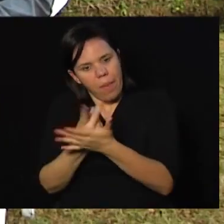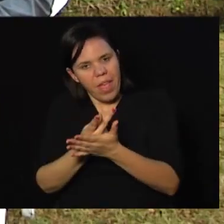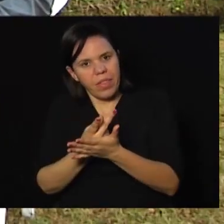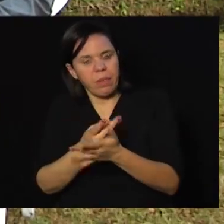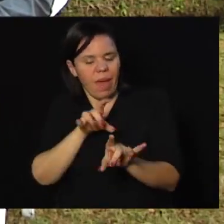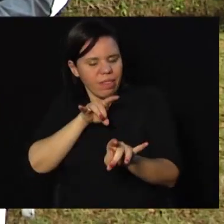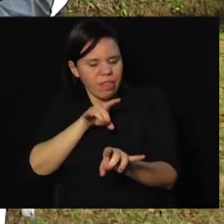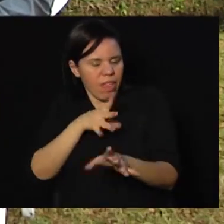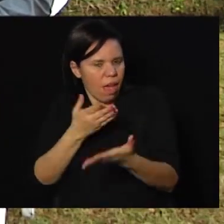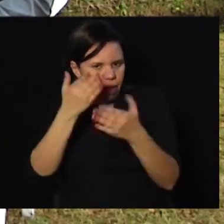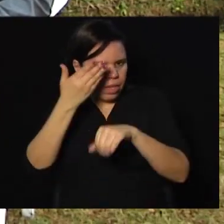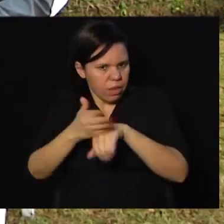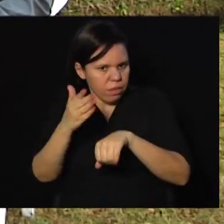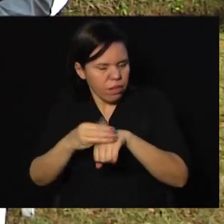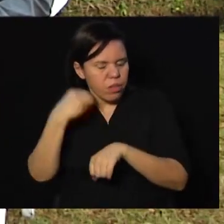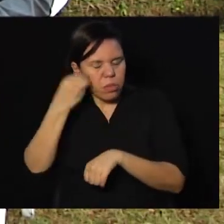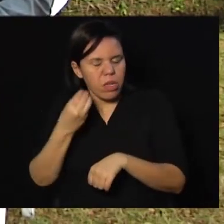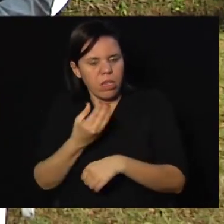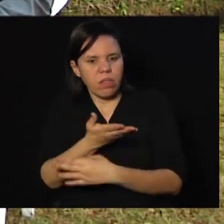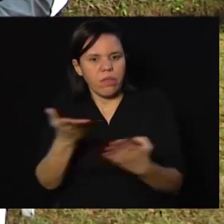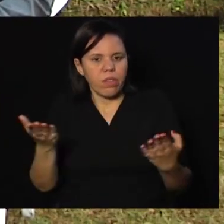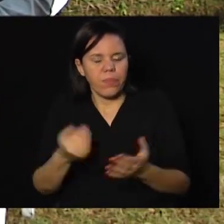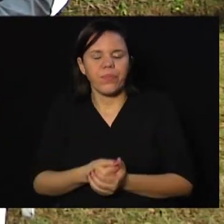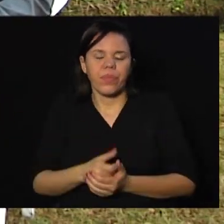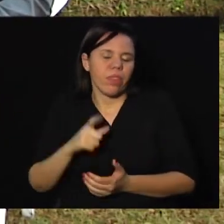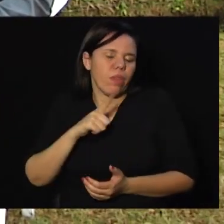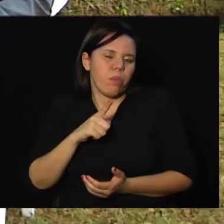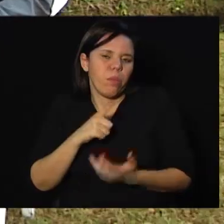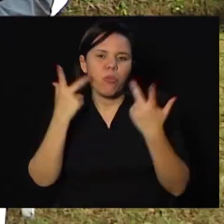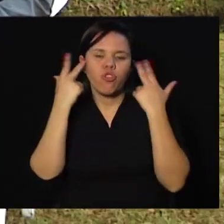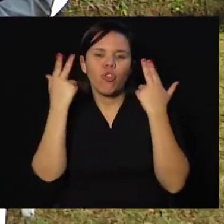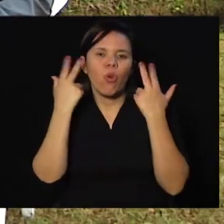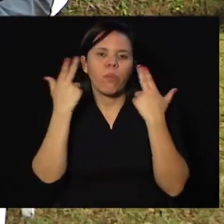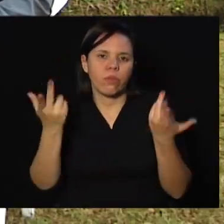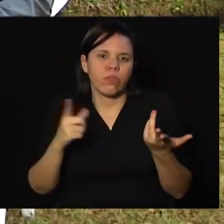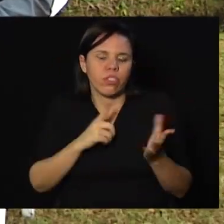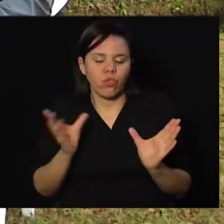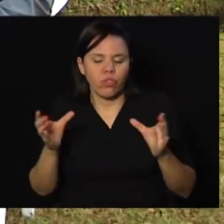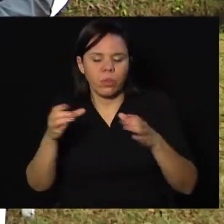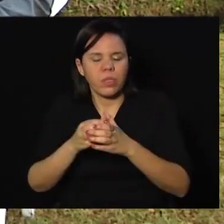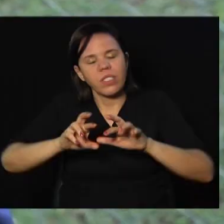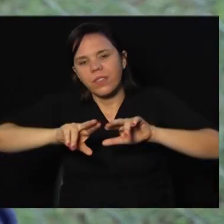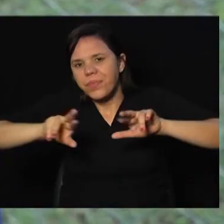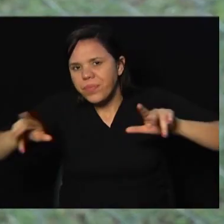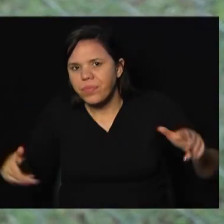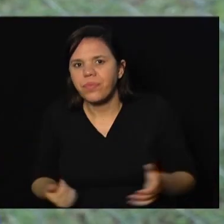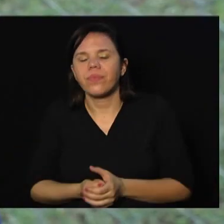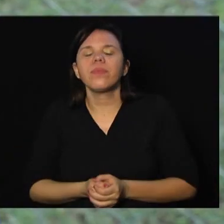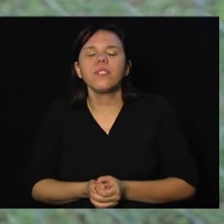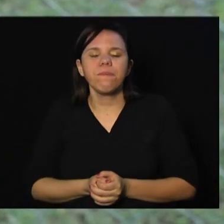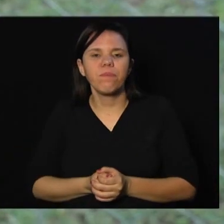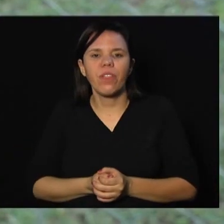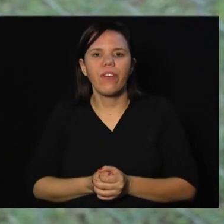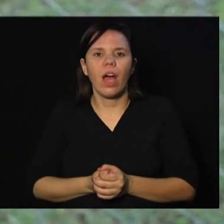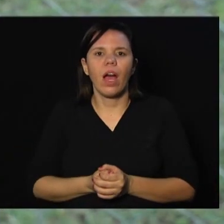futebol, né, era assim, muito comum você ter um time de vários jogadores de grande